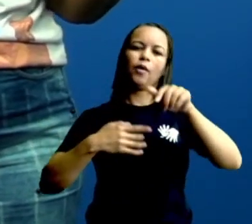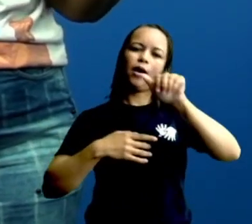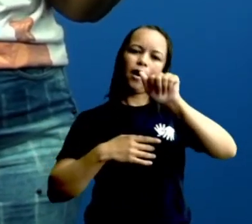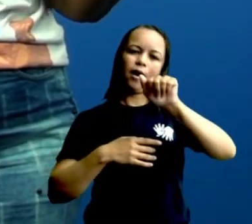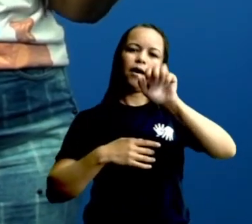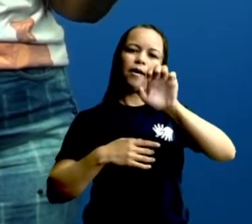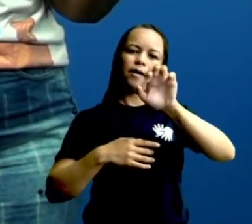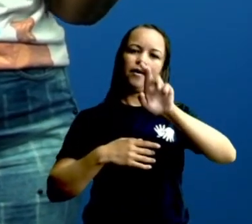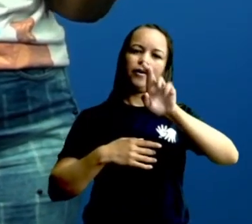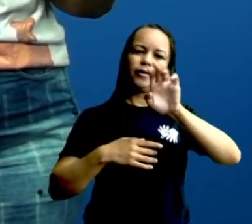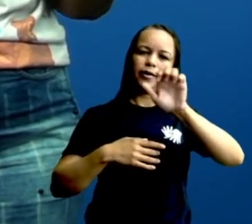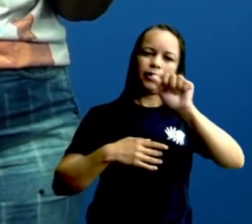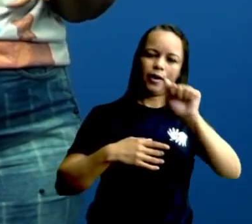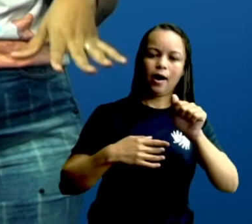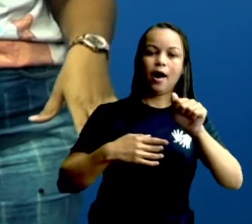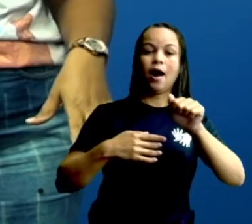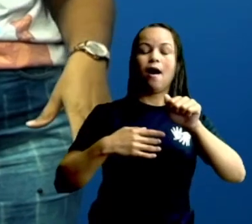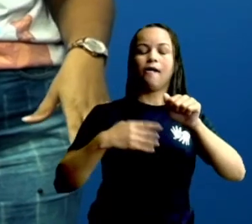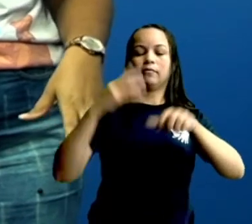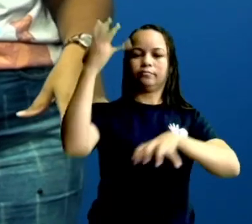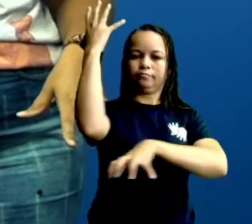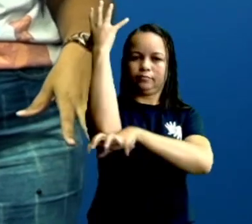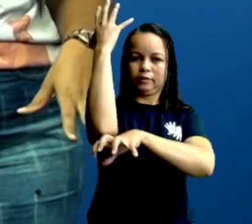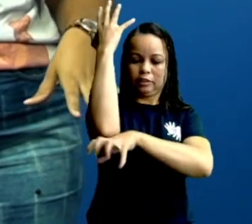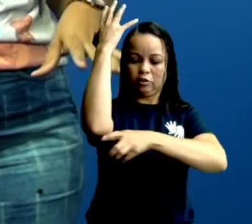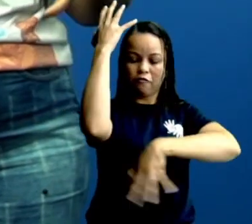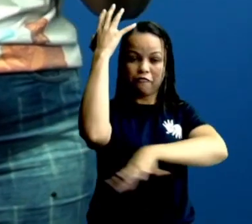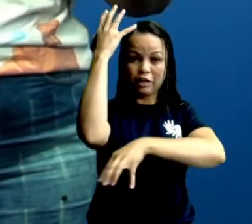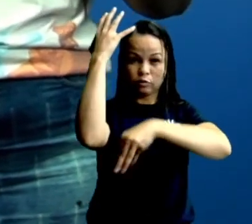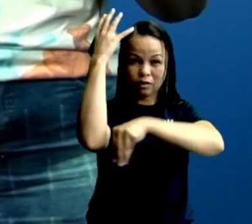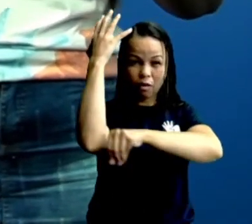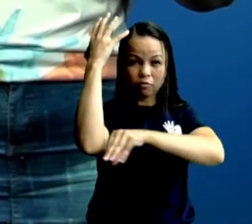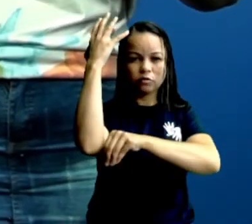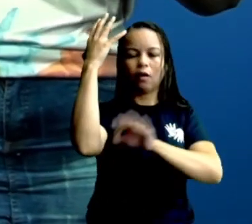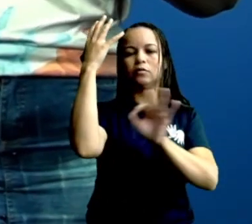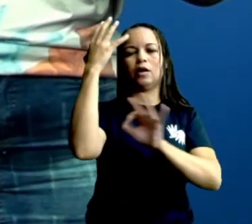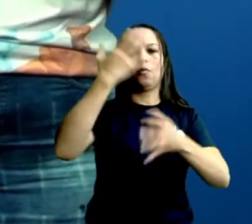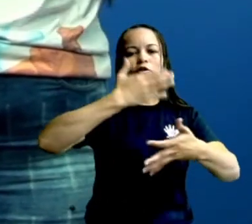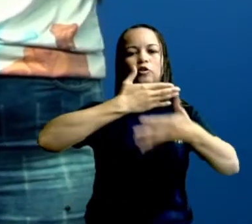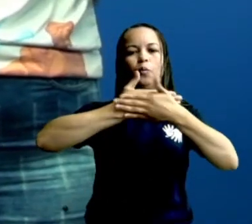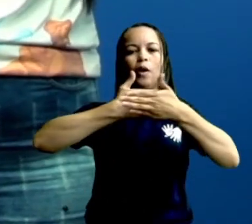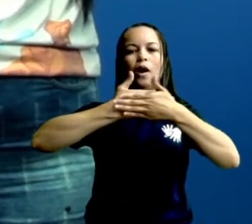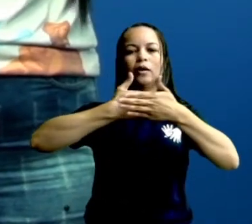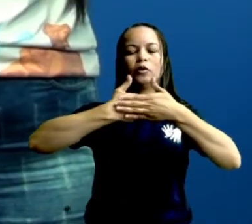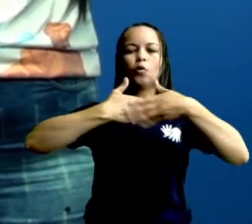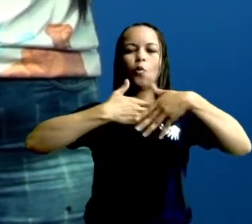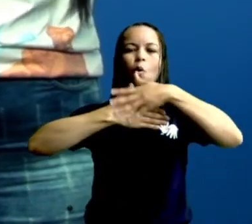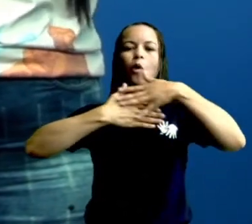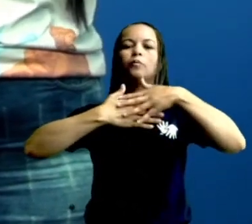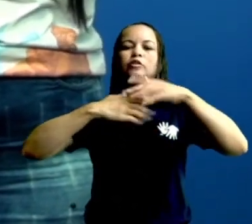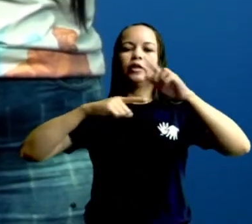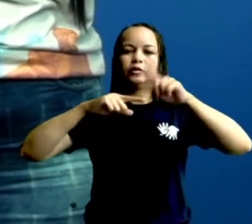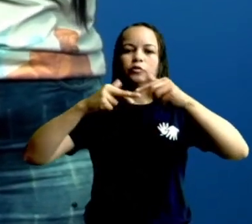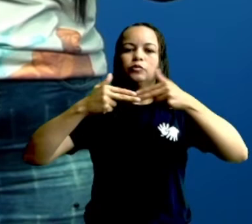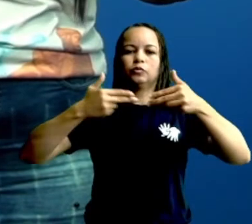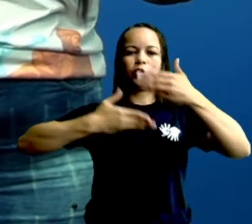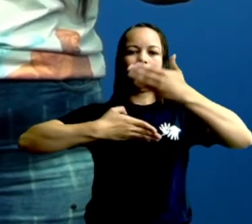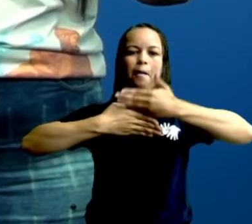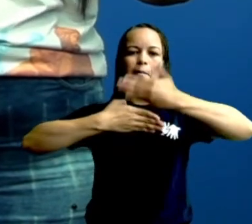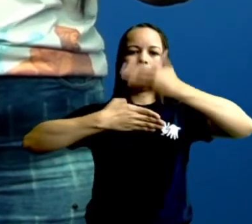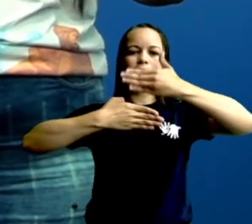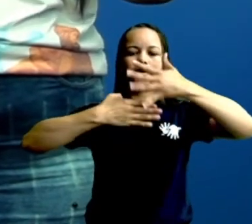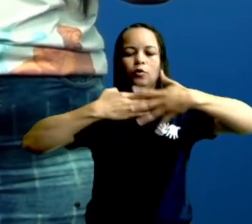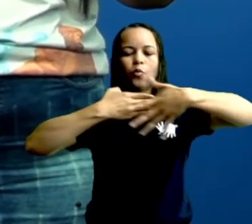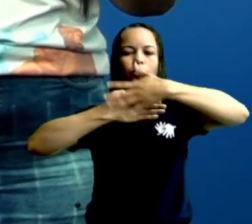aéreas. As raízes não estão fixas no solo, tá? Elas estão fixas ali sobre aquele objeto, que é a parede,